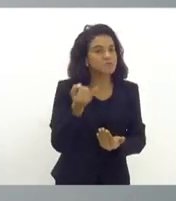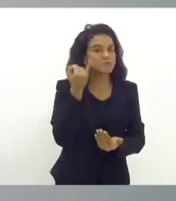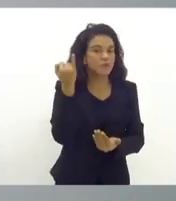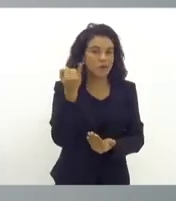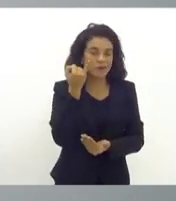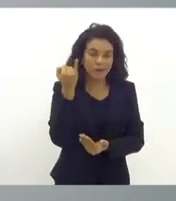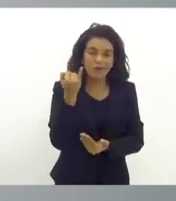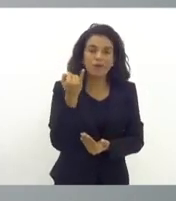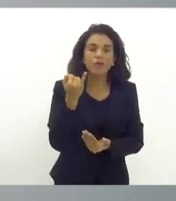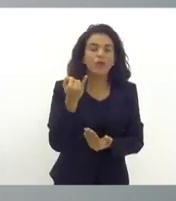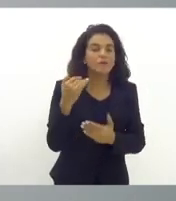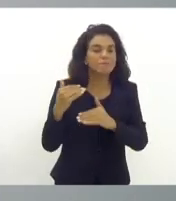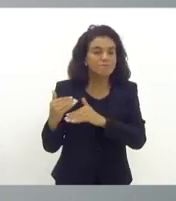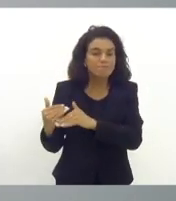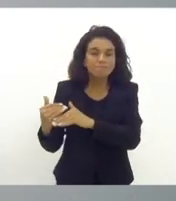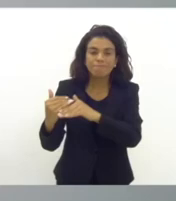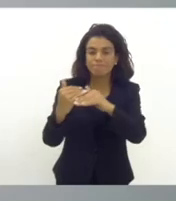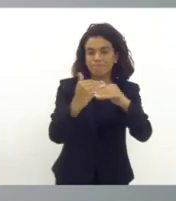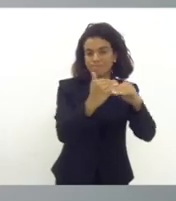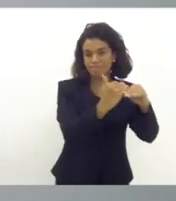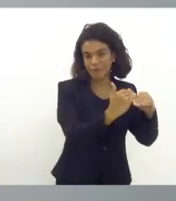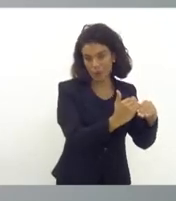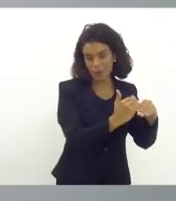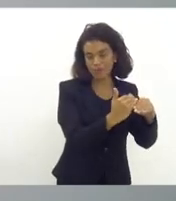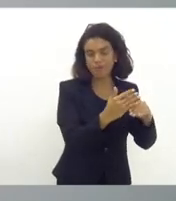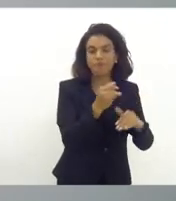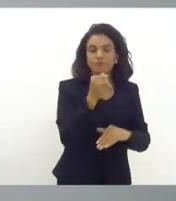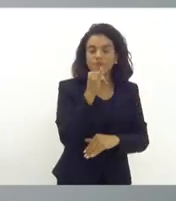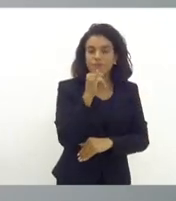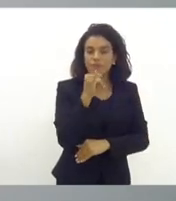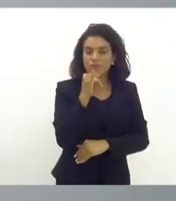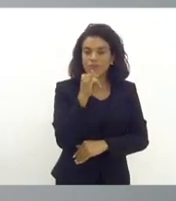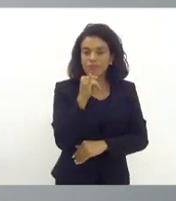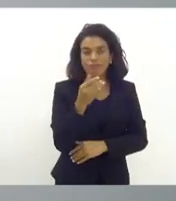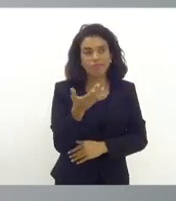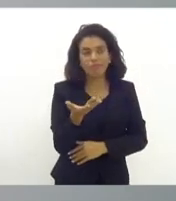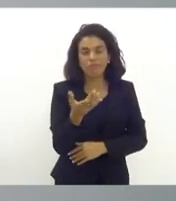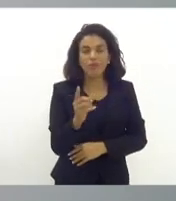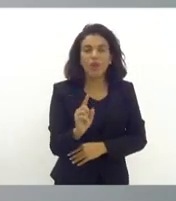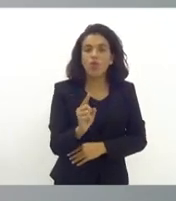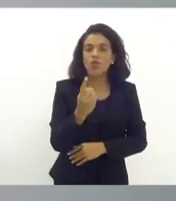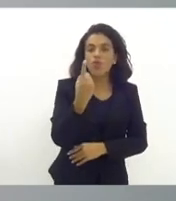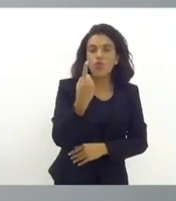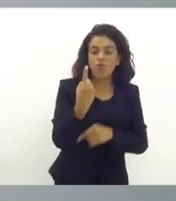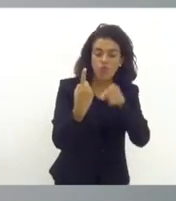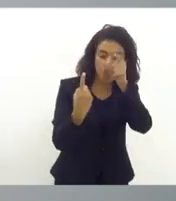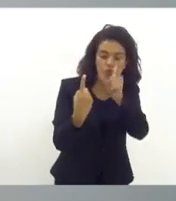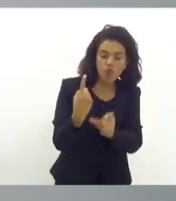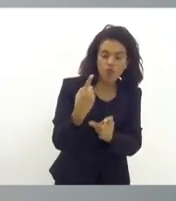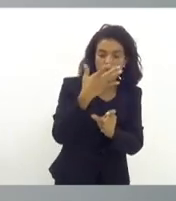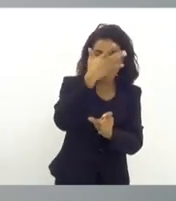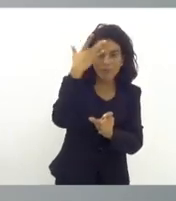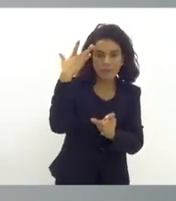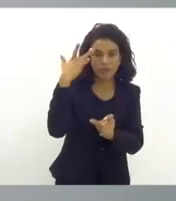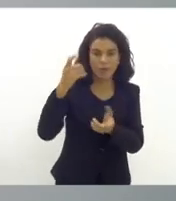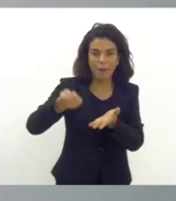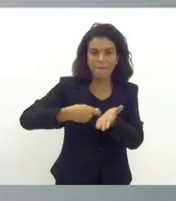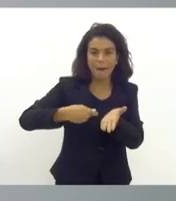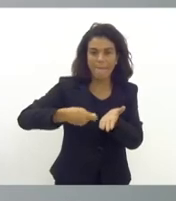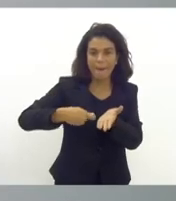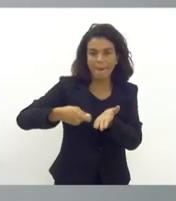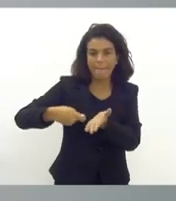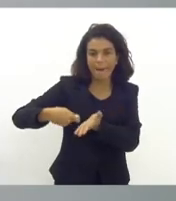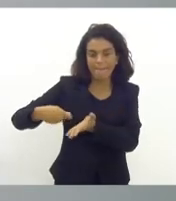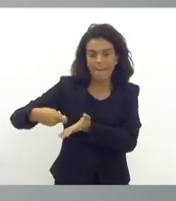haver essa harmonia entendeu deputada da gente ter por exemplo uma linha única de entendimento né mas lógico Sem